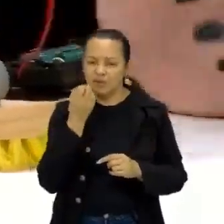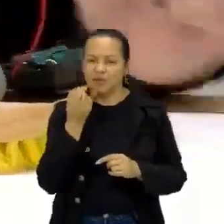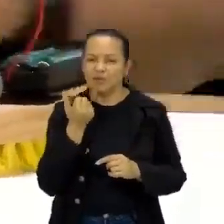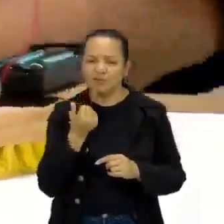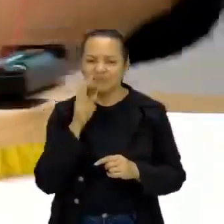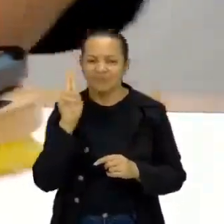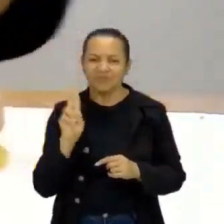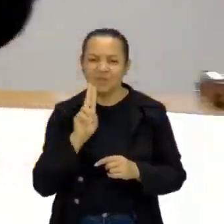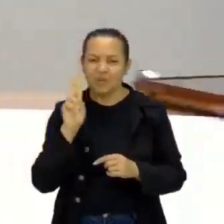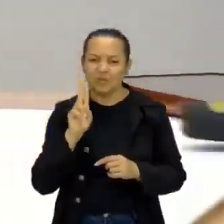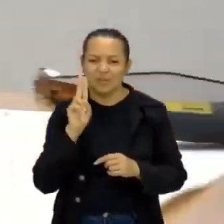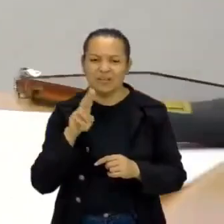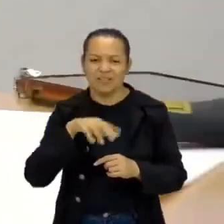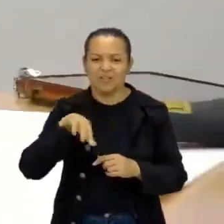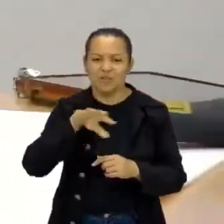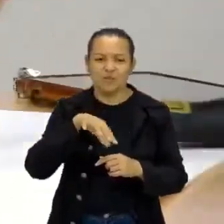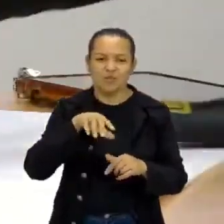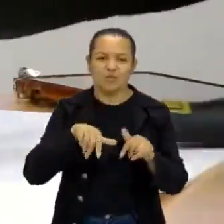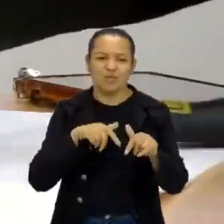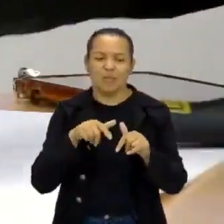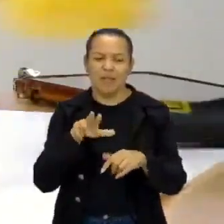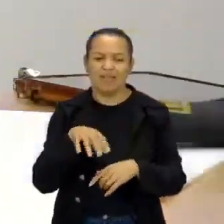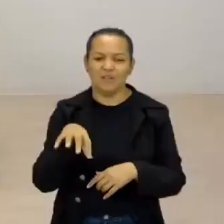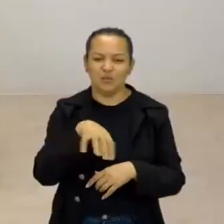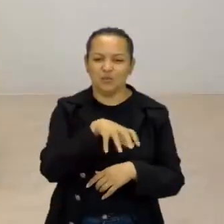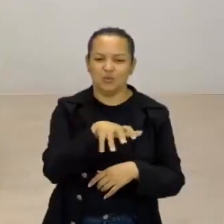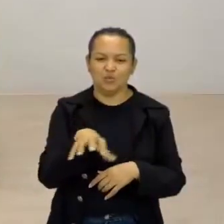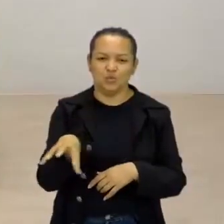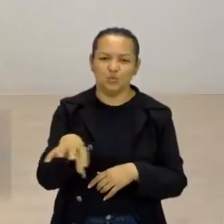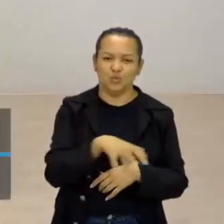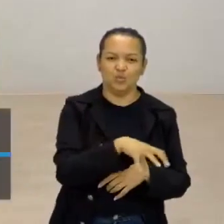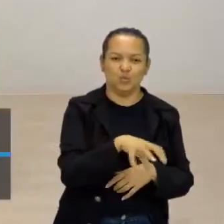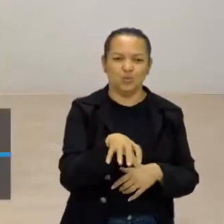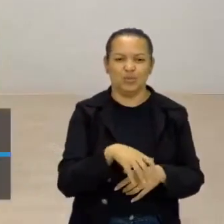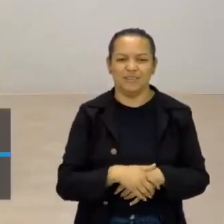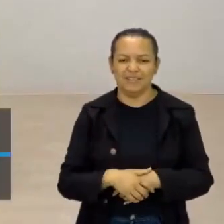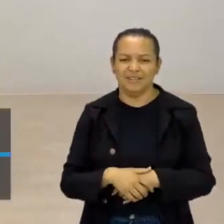deixar ele... Vai deixar ele indo. Ele cair. Vamos dar tchau.